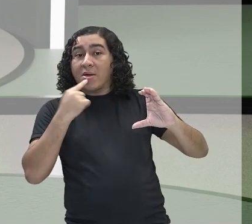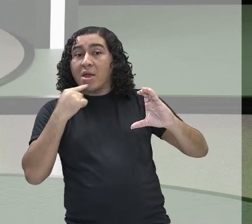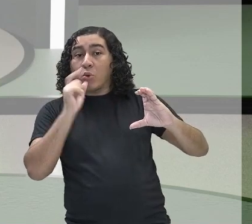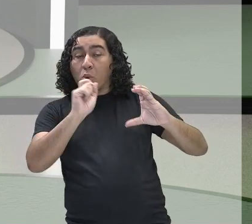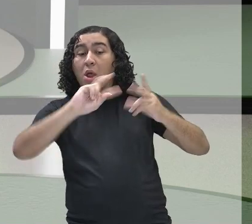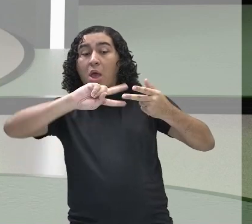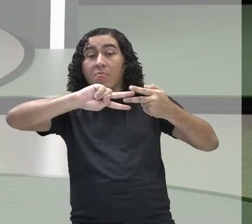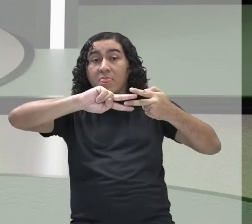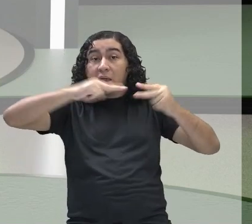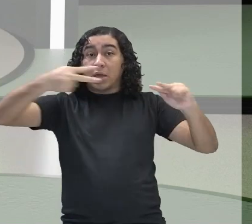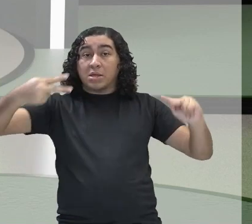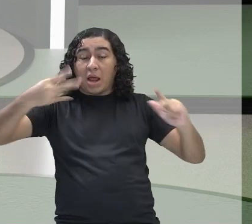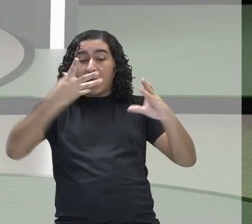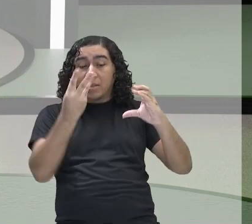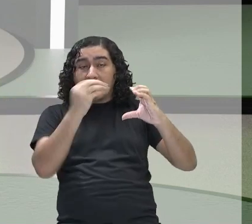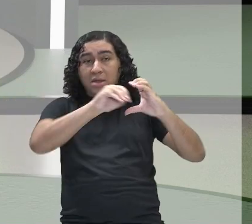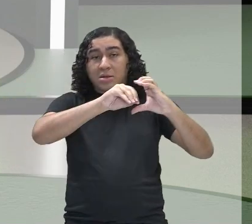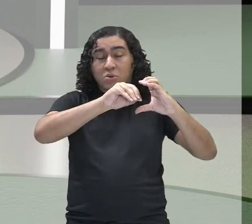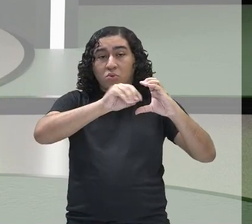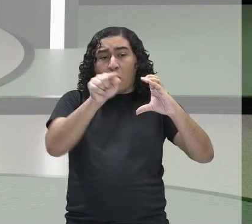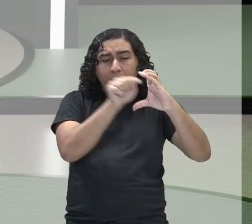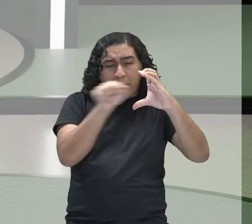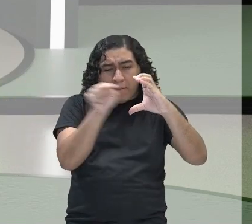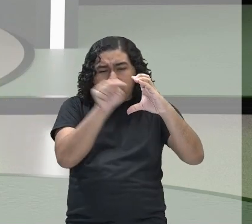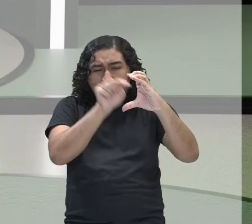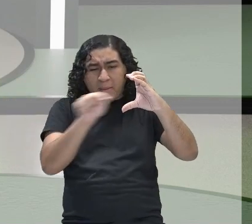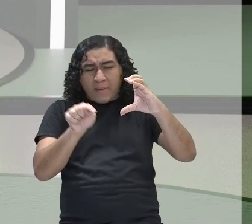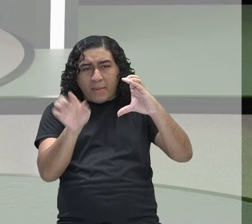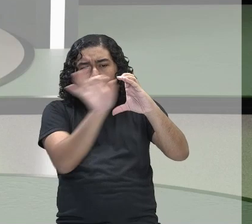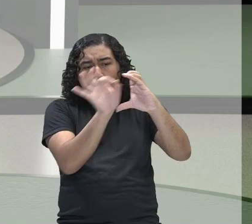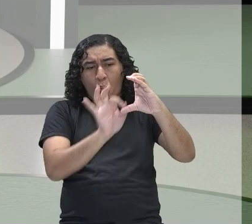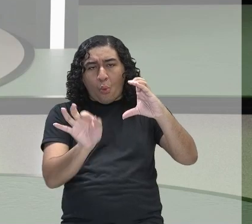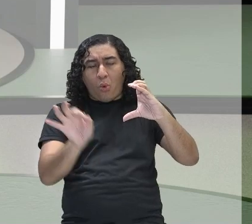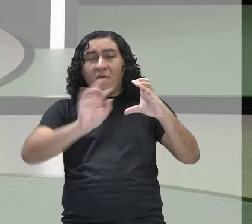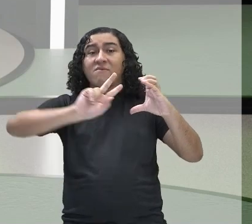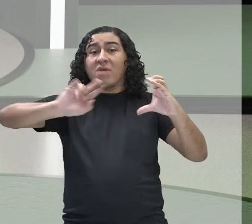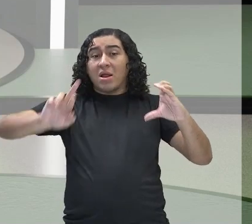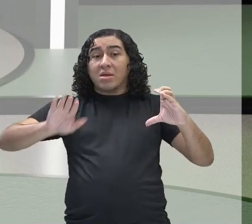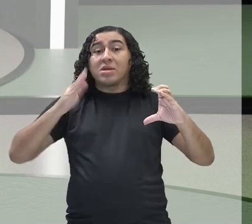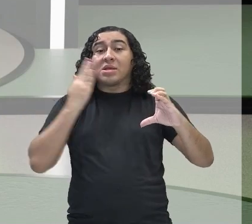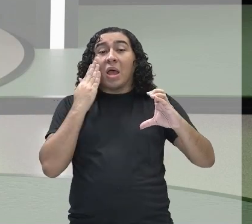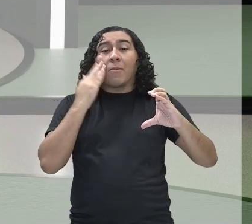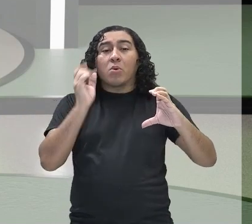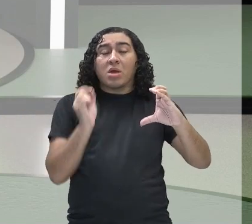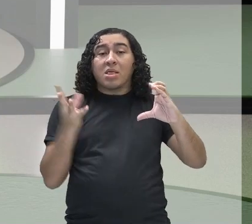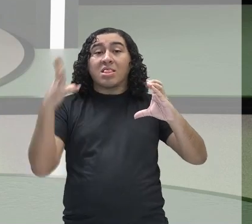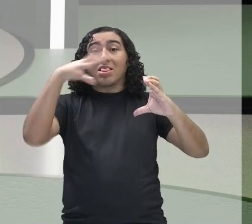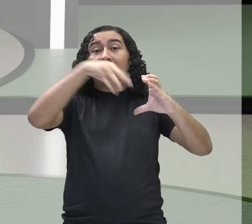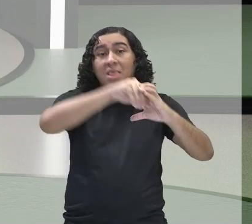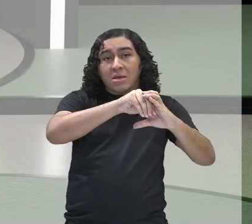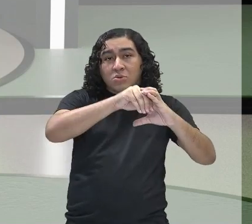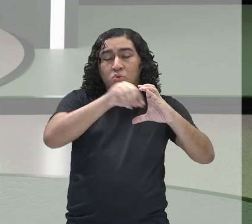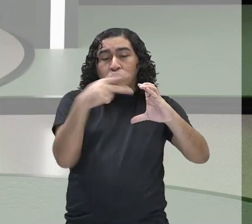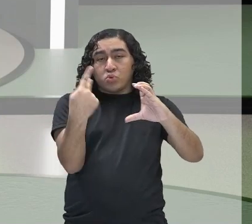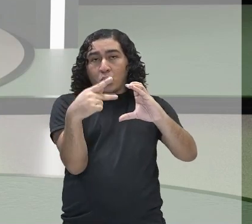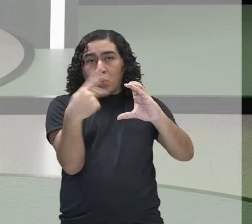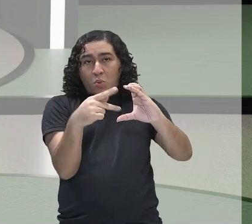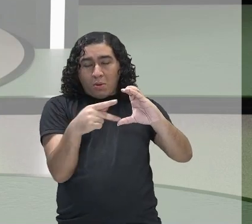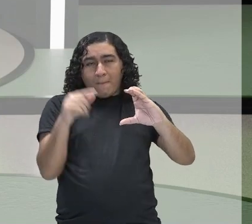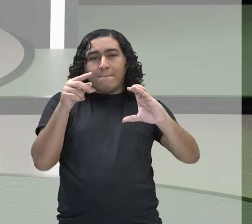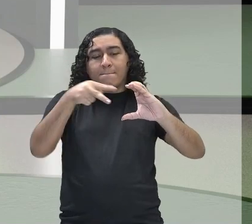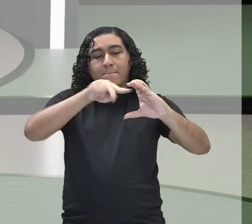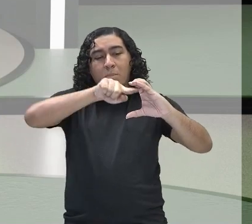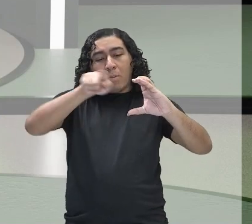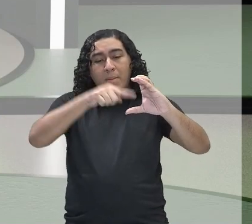representação do material genético a gente já sabe que o material genético dessa célula está presente onde lá no citoplasma